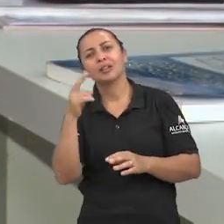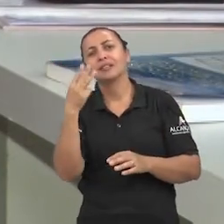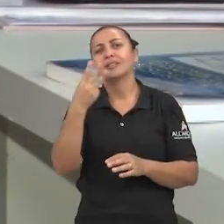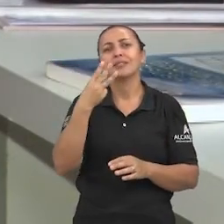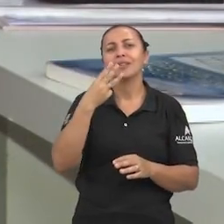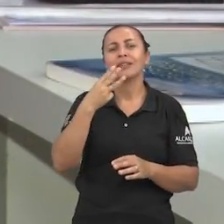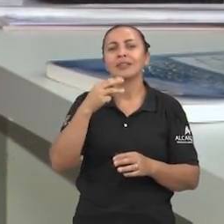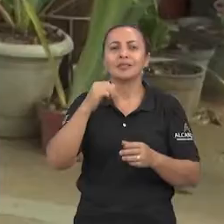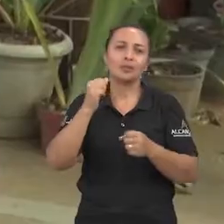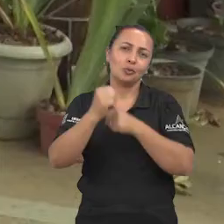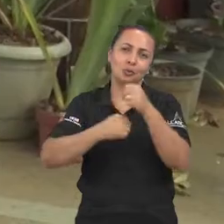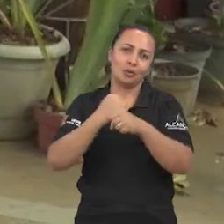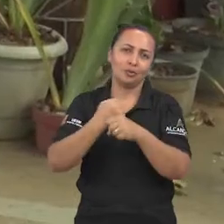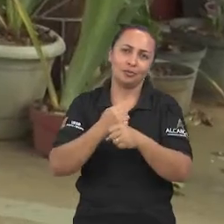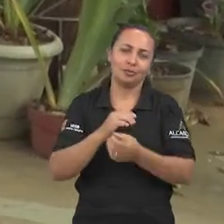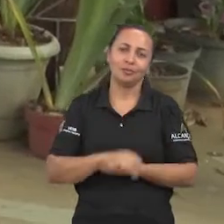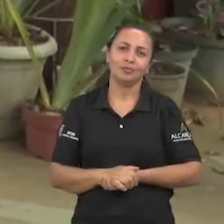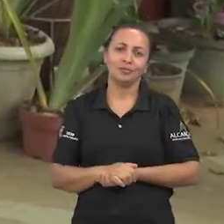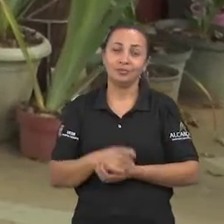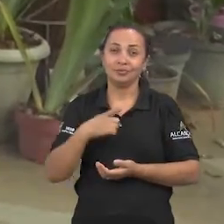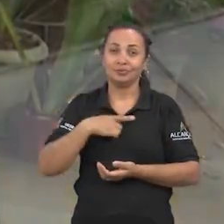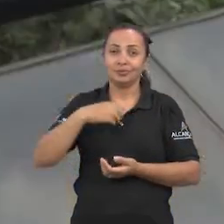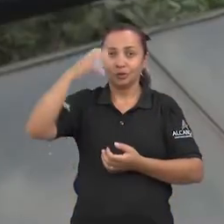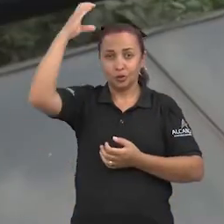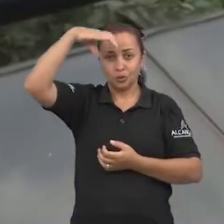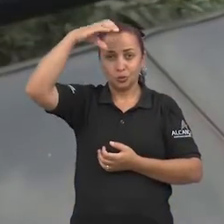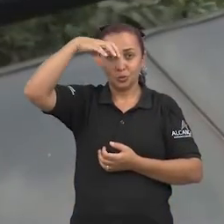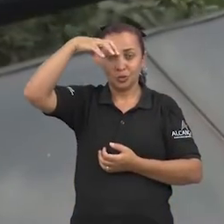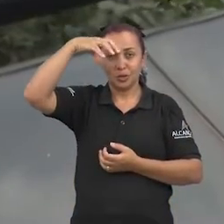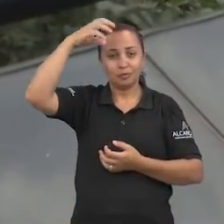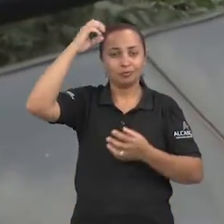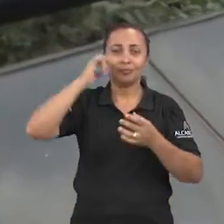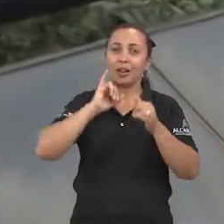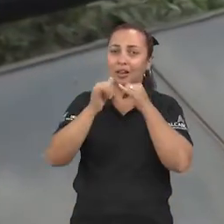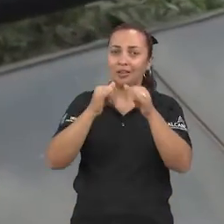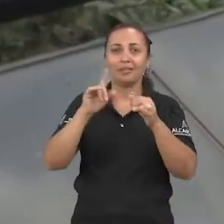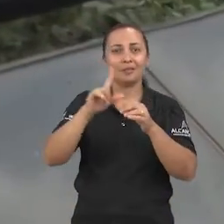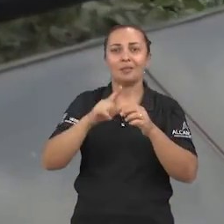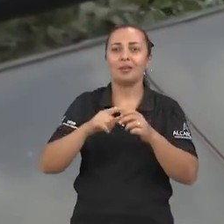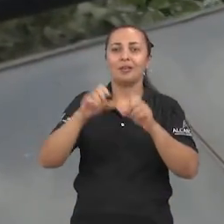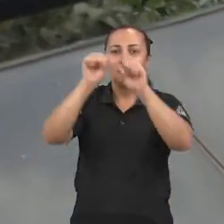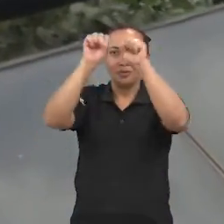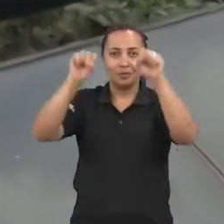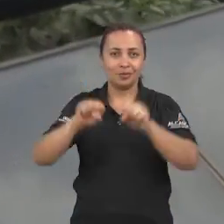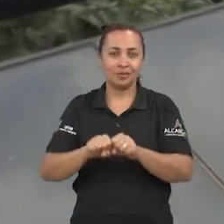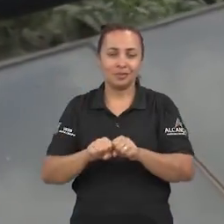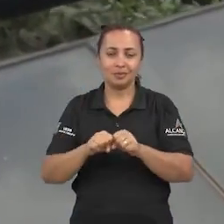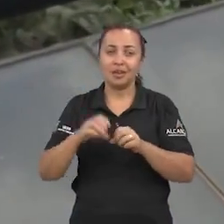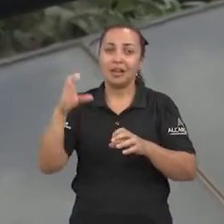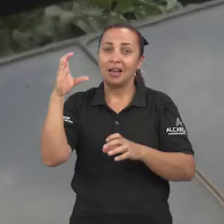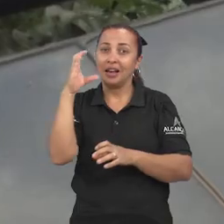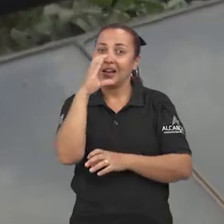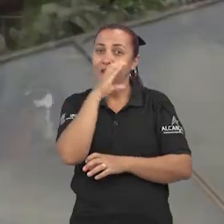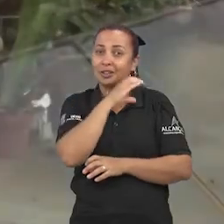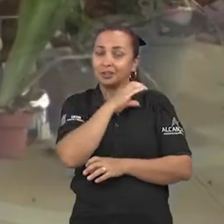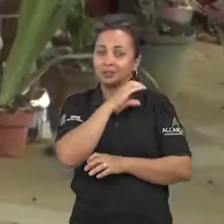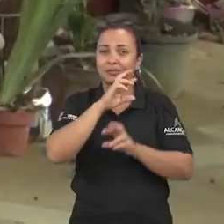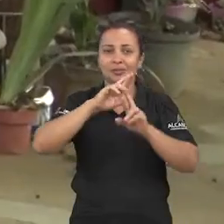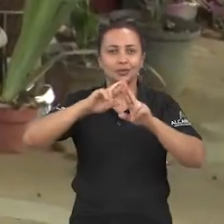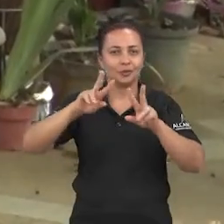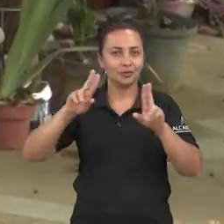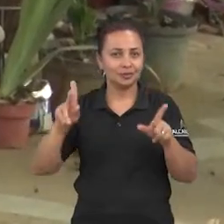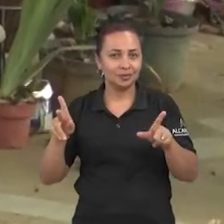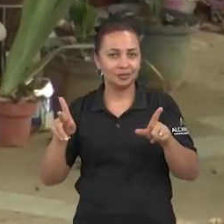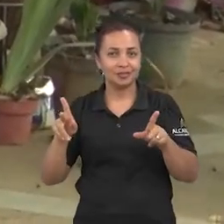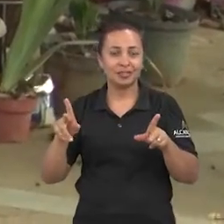que ocorre assim umas três vezes no ano. A gente não tem chuveiro elétrico, a gente tem um sistema de placa de aquecimento, que é um pouquinho diferente de placa de produção de energia.